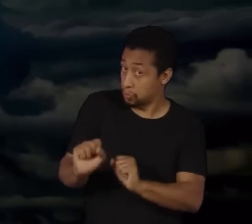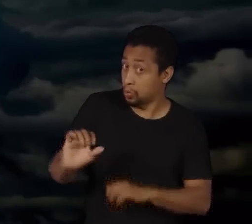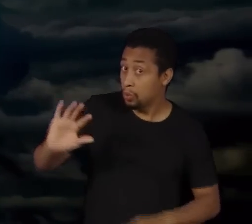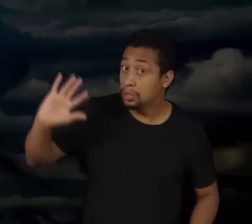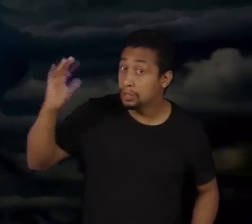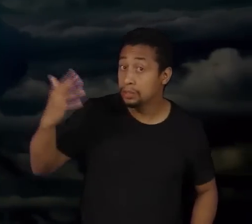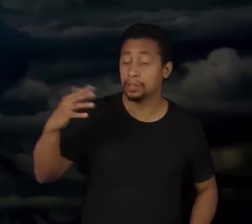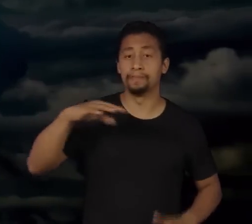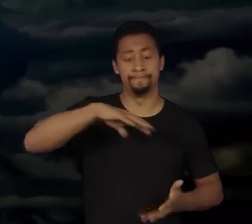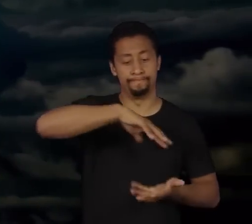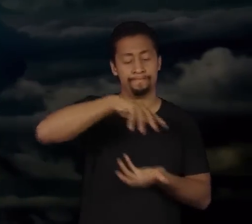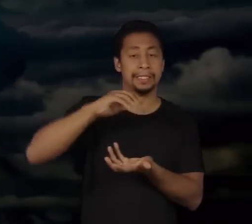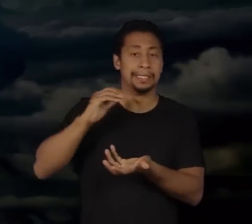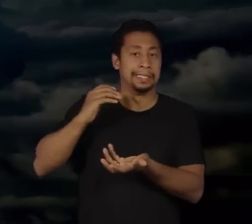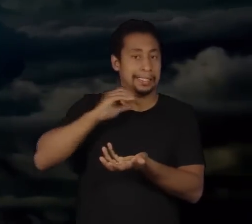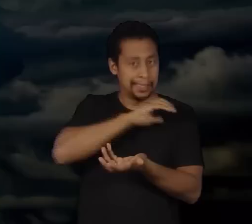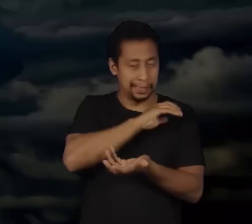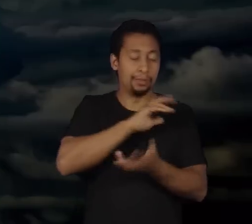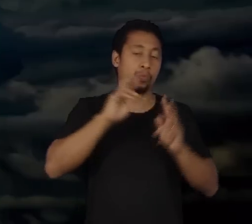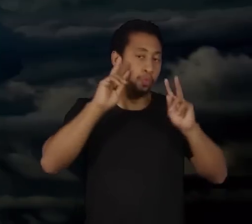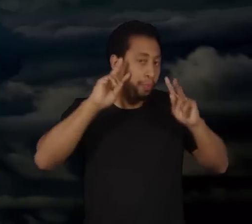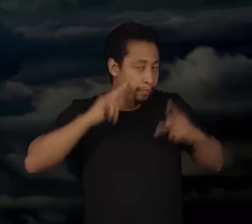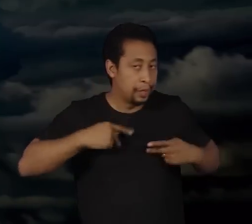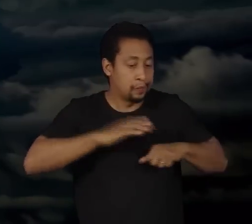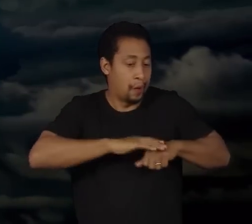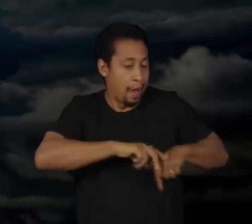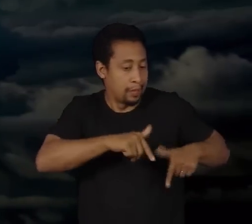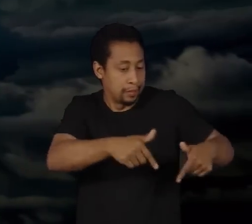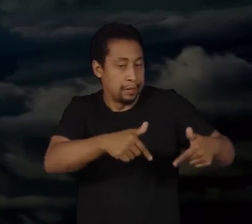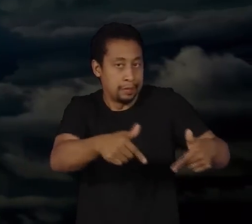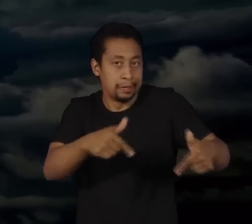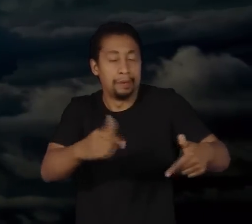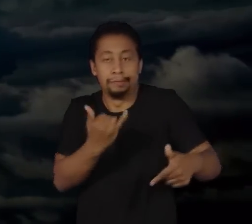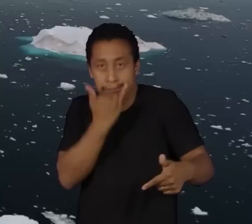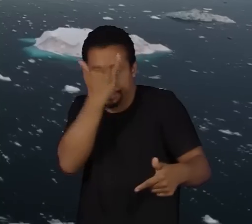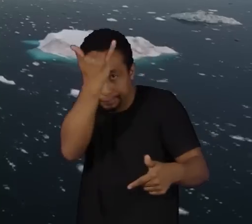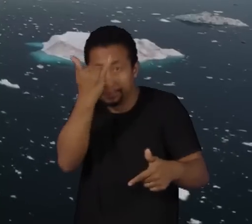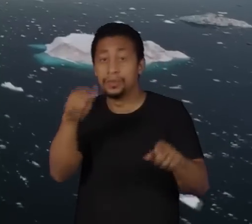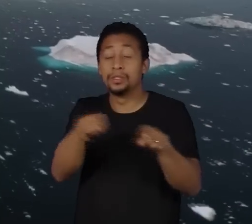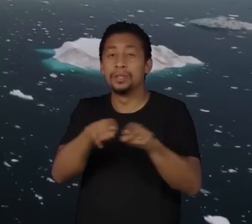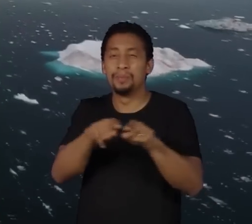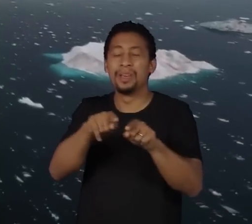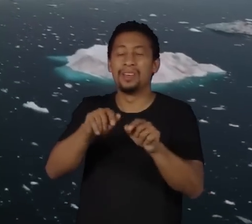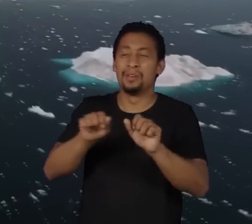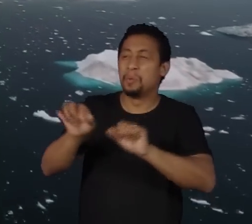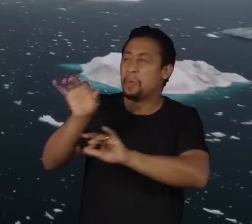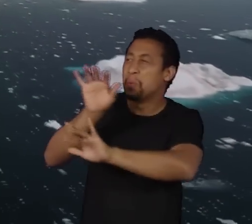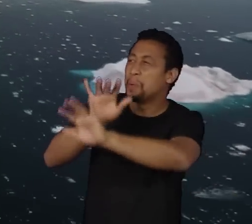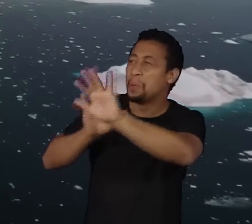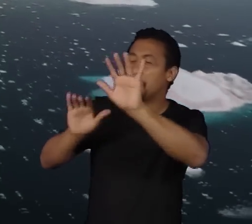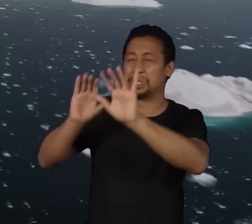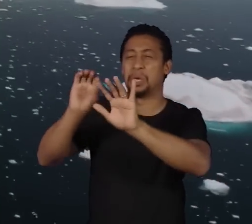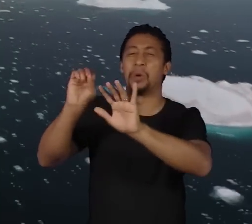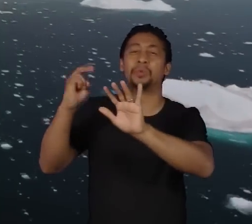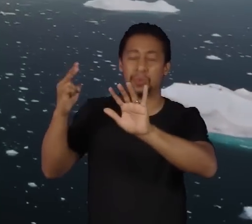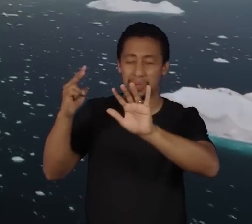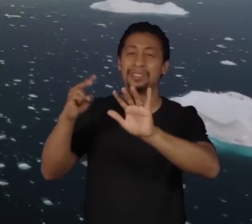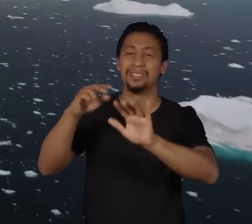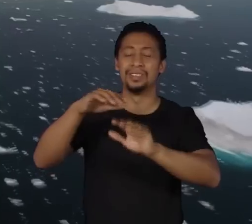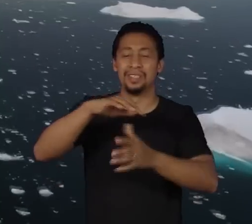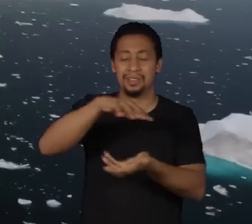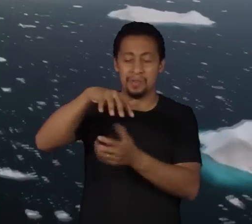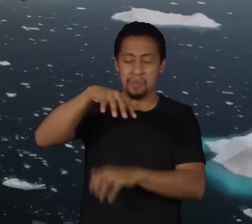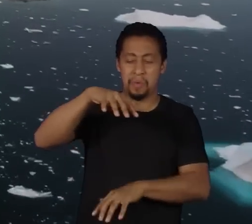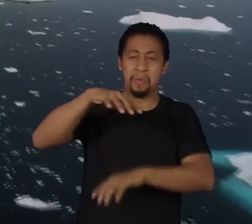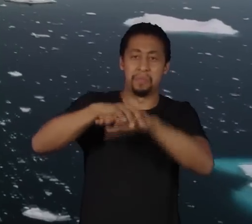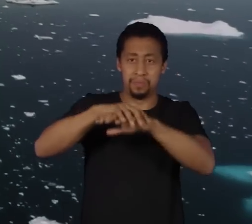aquecimento global, ações humanas e emissões de gases de efeito estufa. Ele acontece em média a cada 2 ou 7